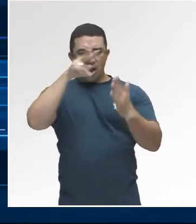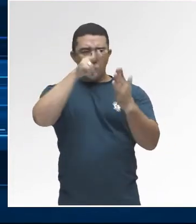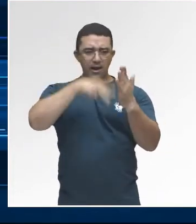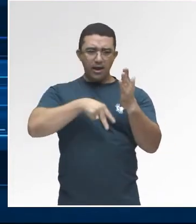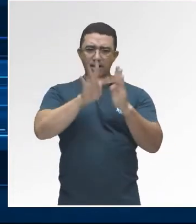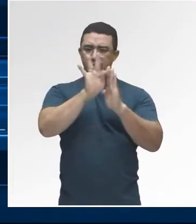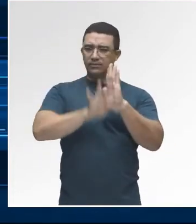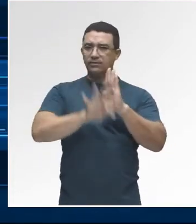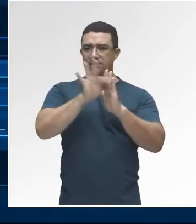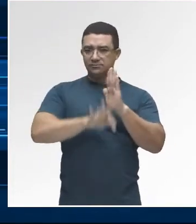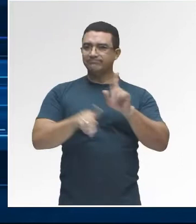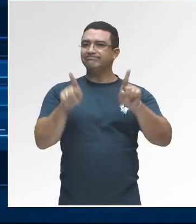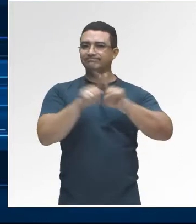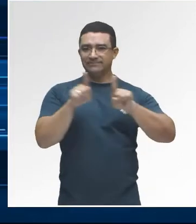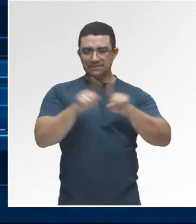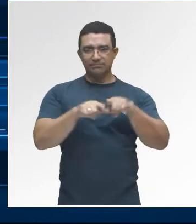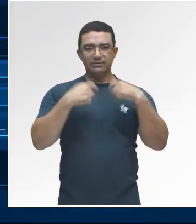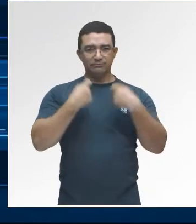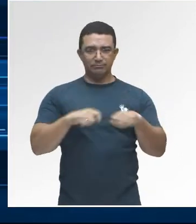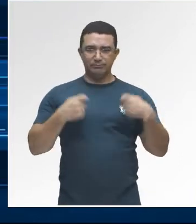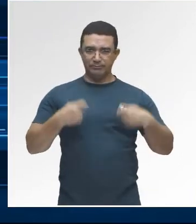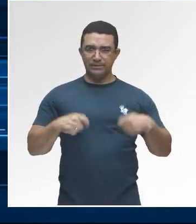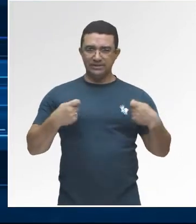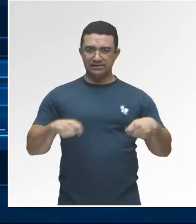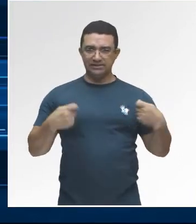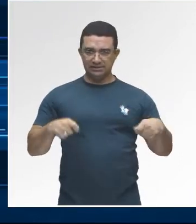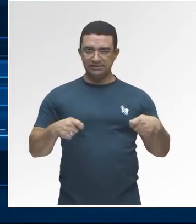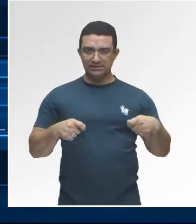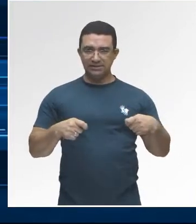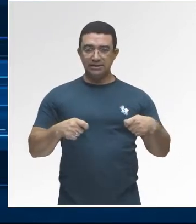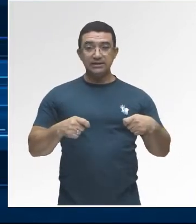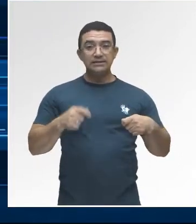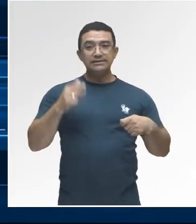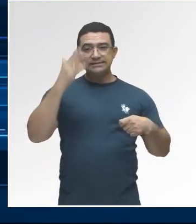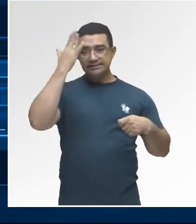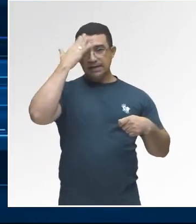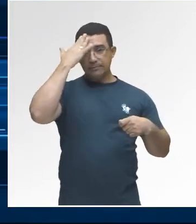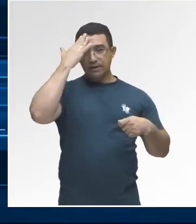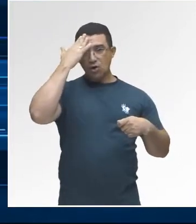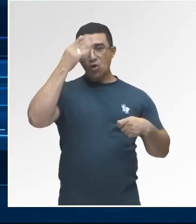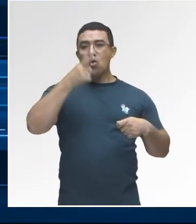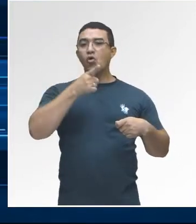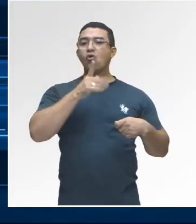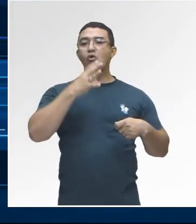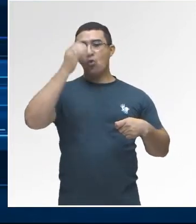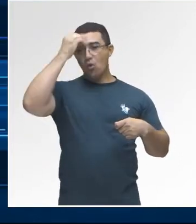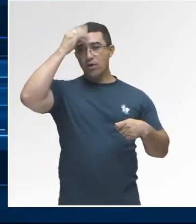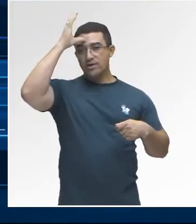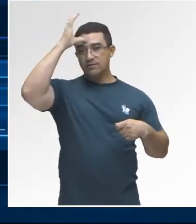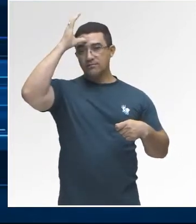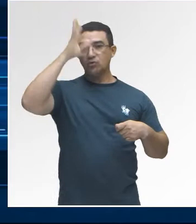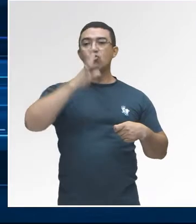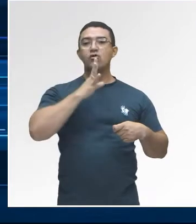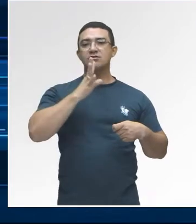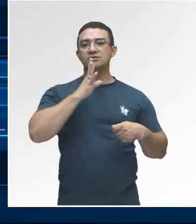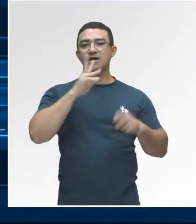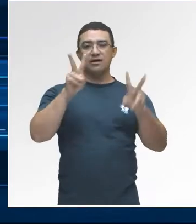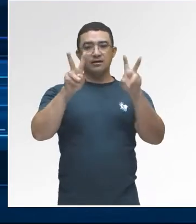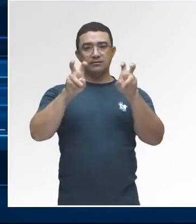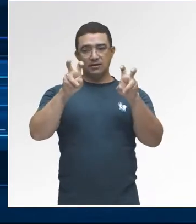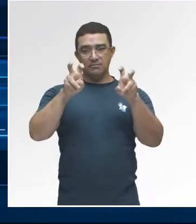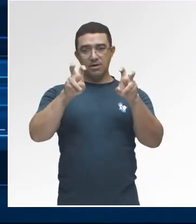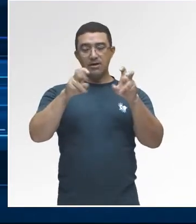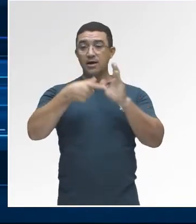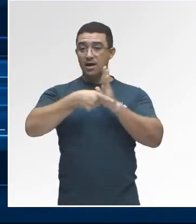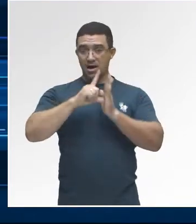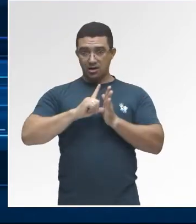também tem que acessar esse nosso prior knowledge, que é o nosso conhecimento prévio, algo que a gente já sabe sobre